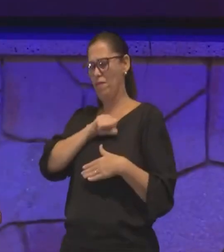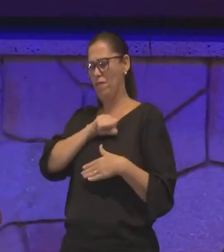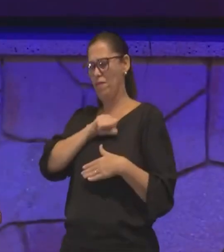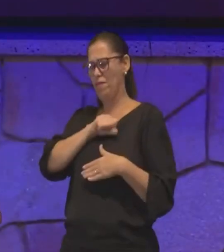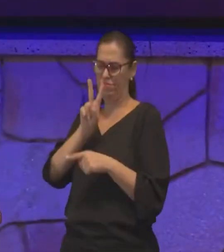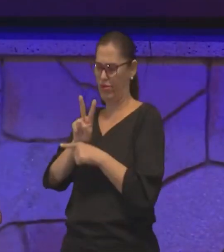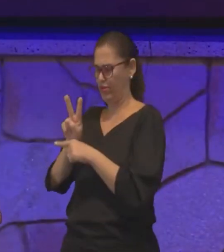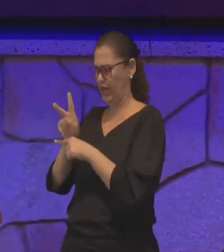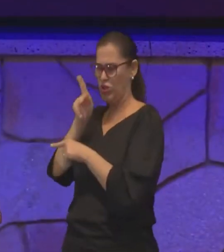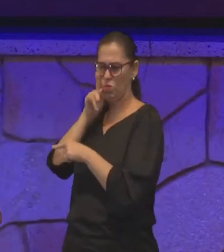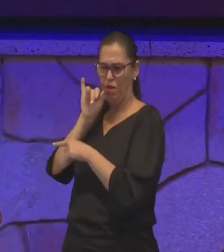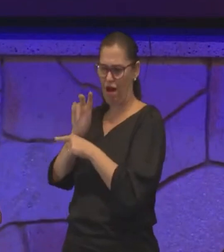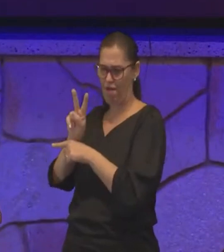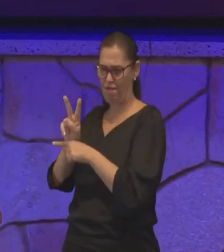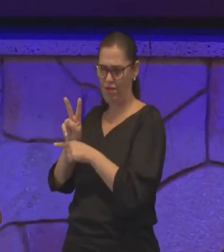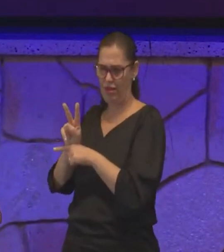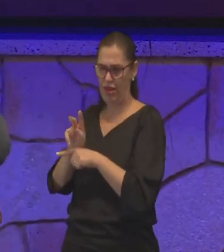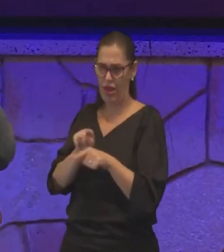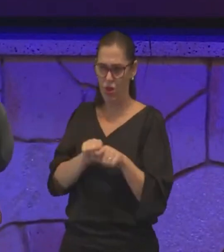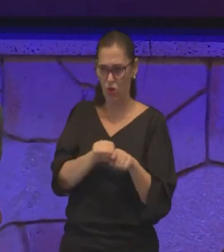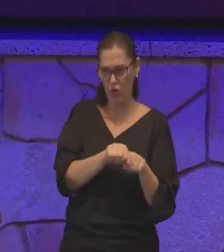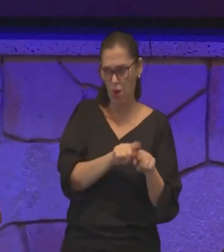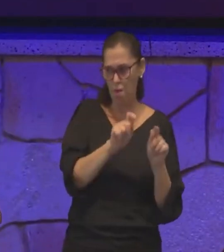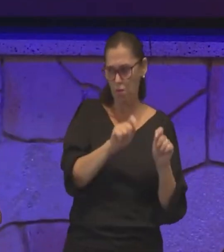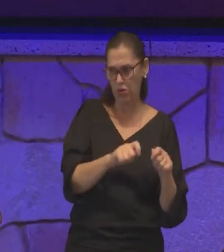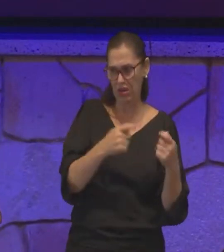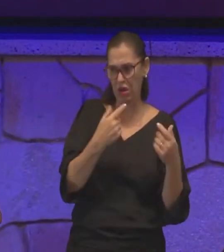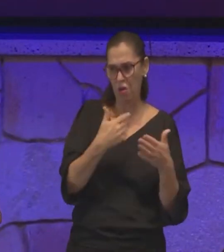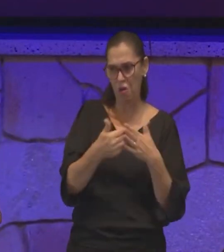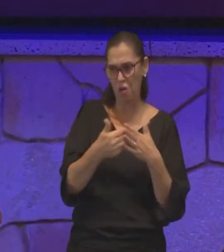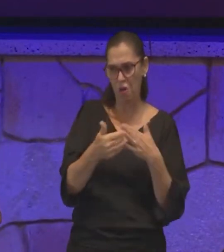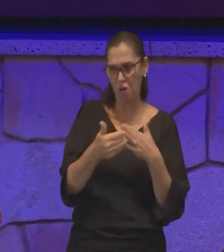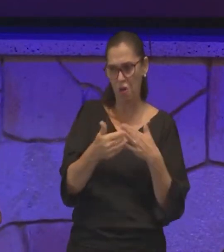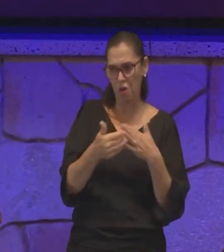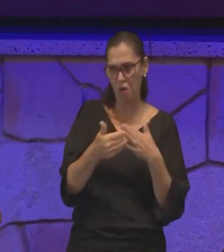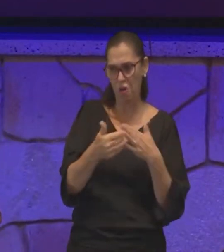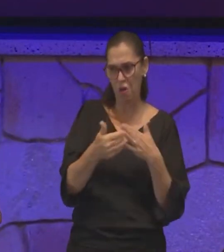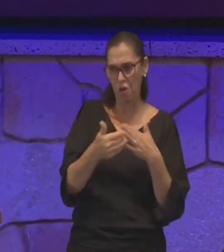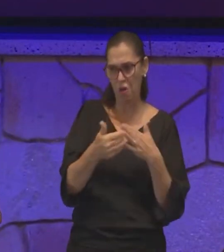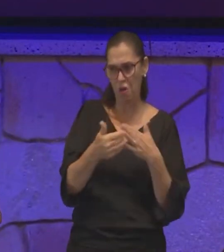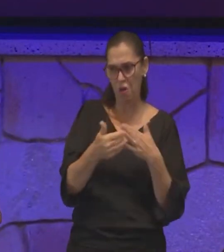protege, os seus irmãos poderiam fazer o que quisessem, mas